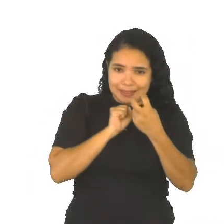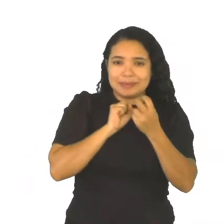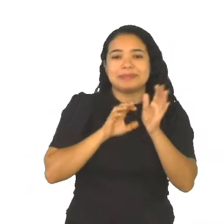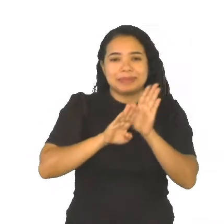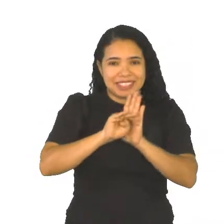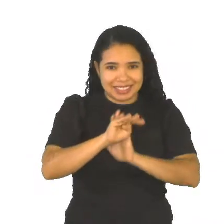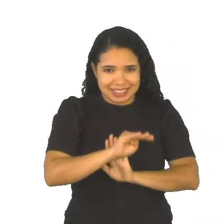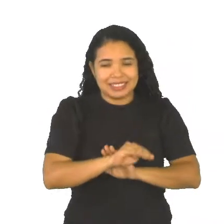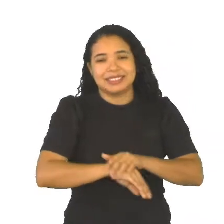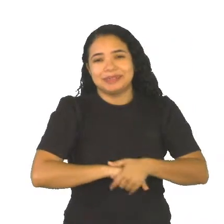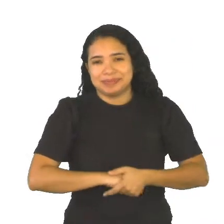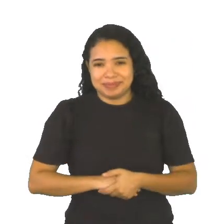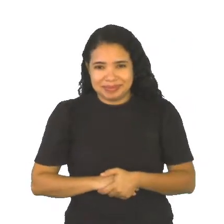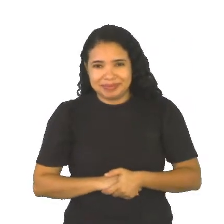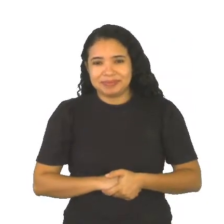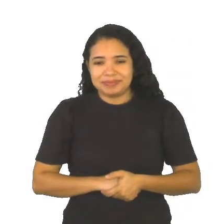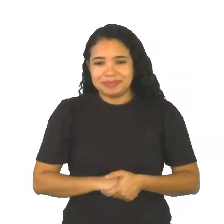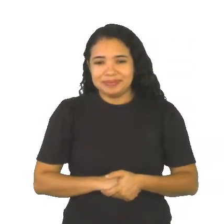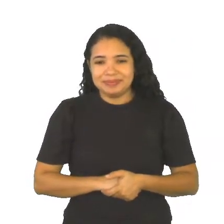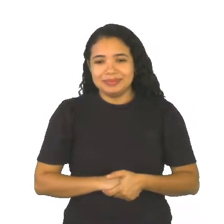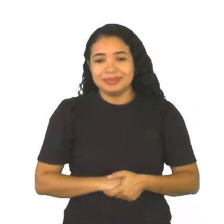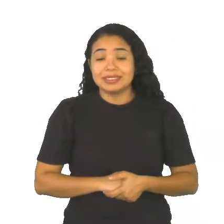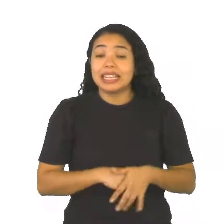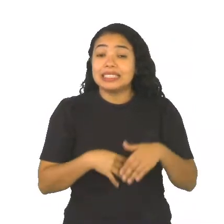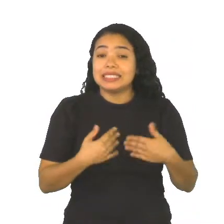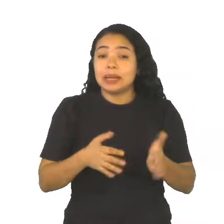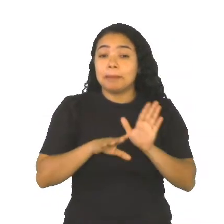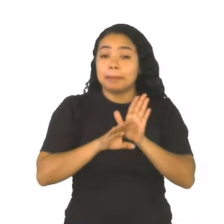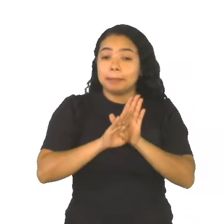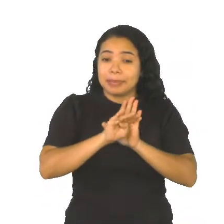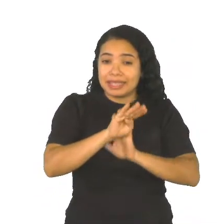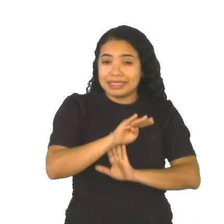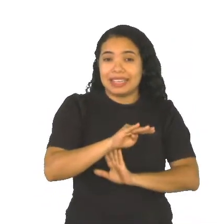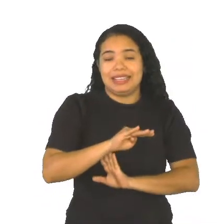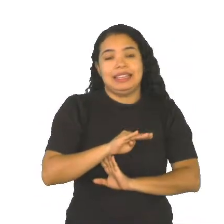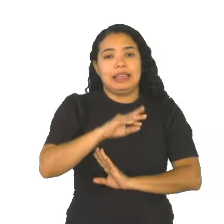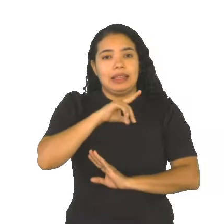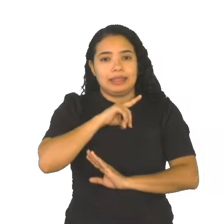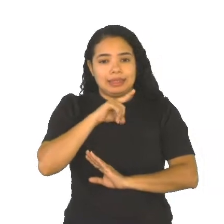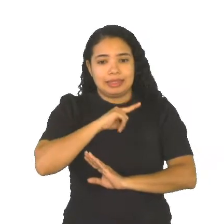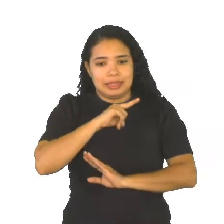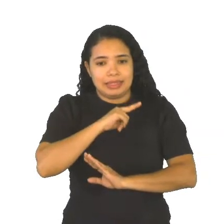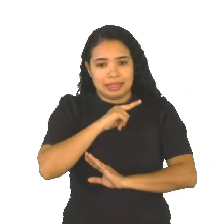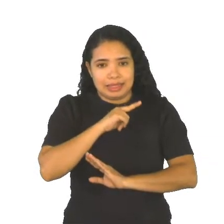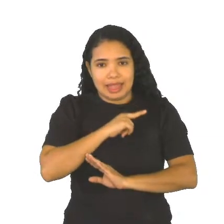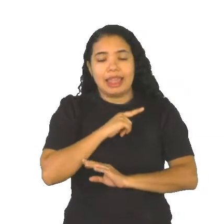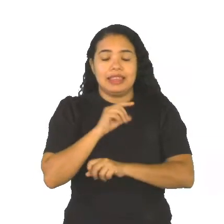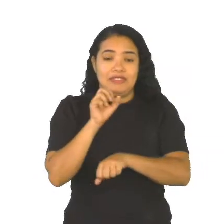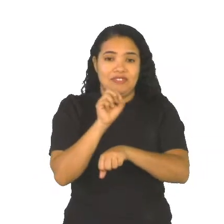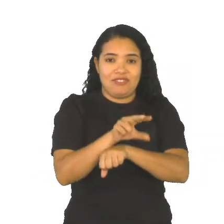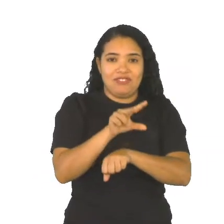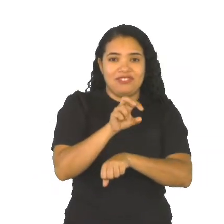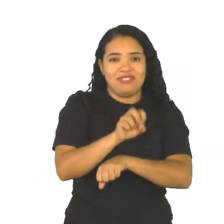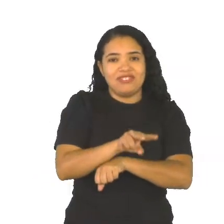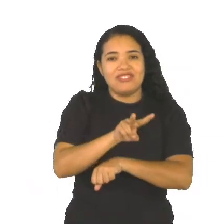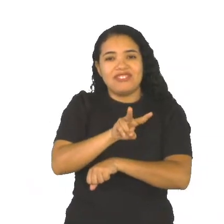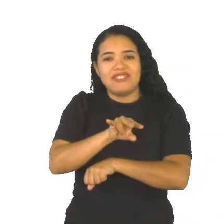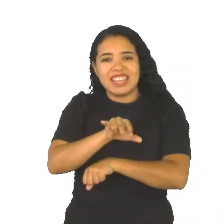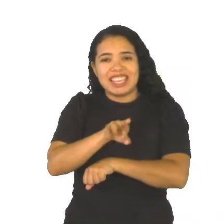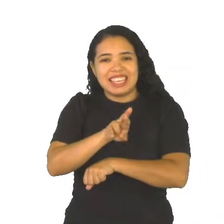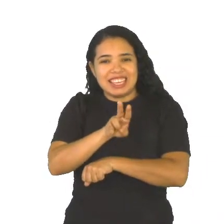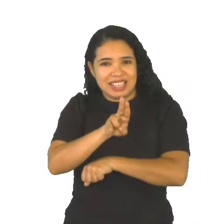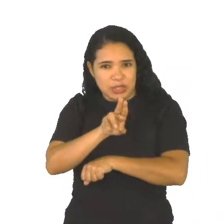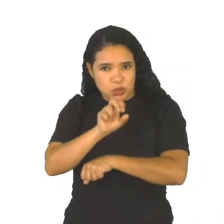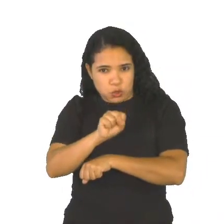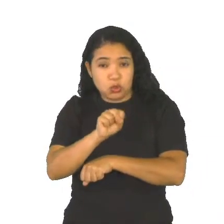tá livre dela, tá bom? E as bactérias, gente, elas também podem ser infestadas por vírus. Lembra que eu falei para vocês que